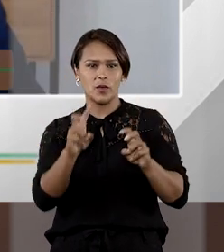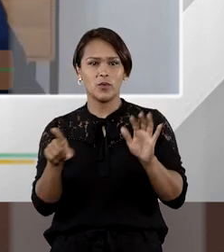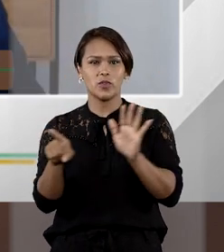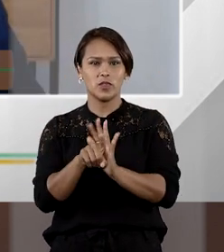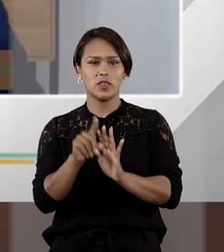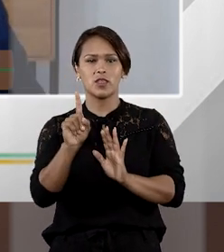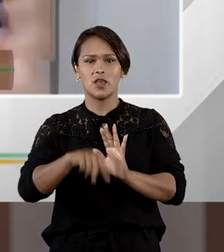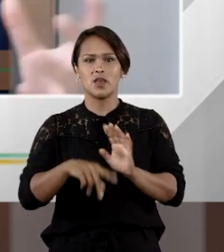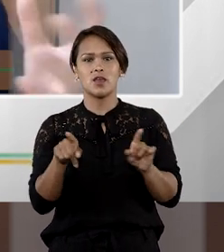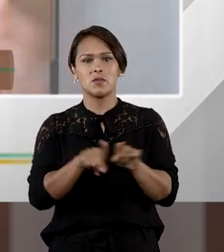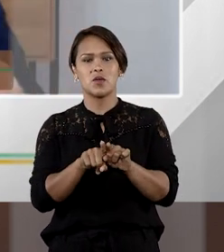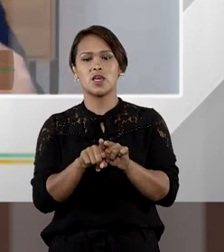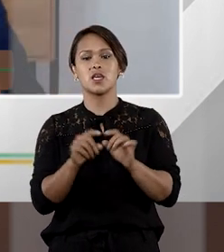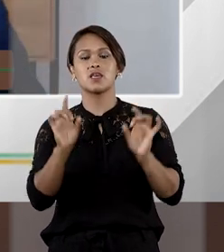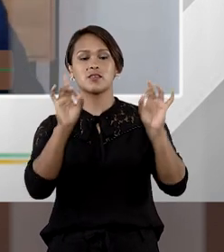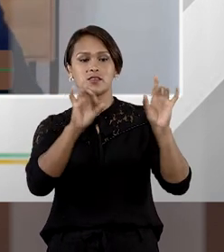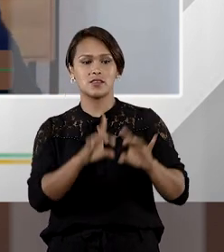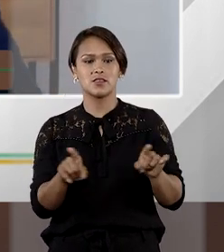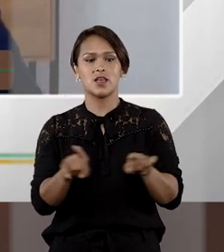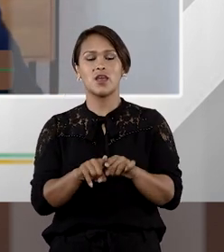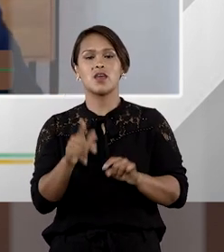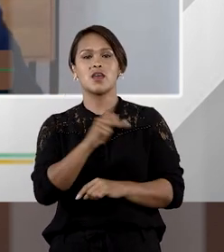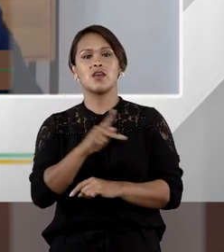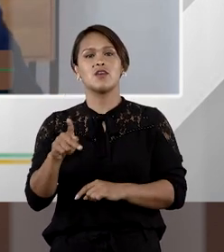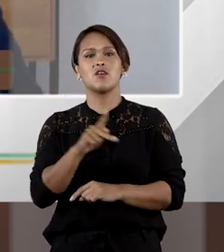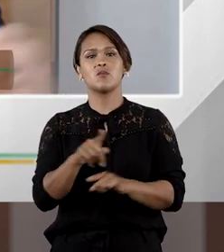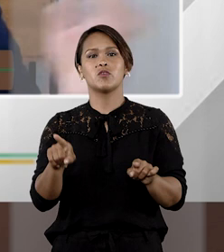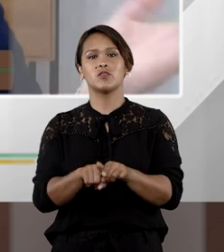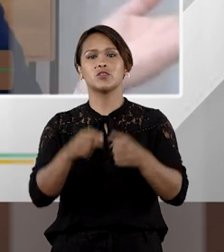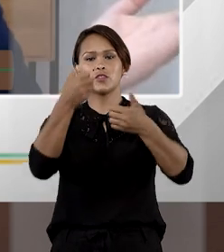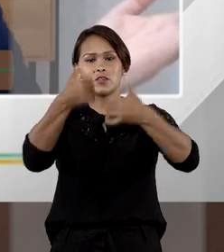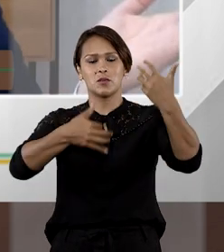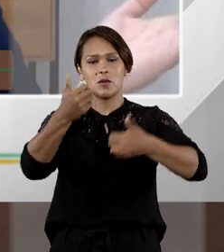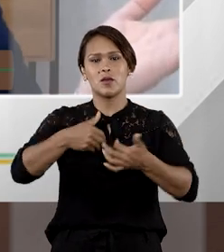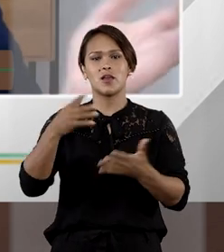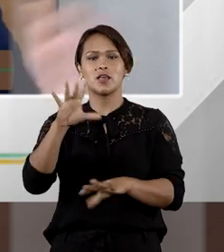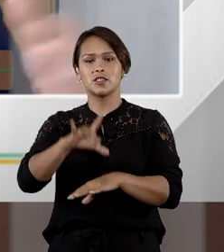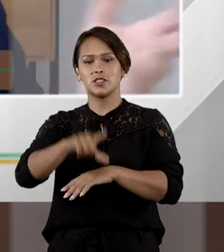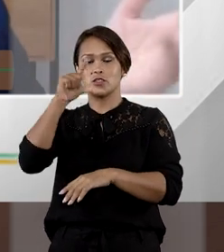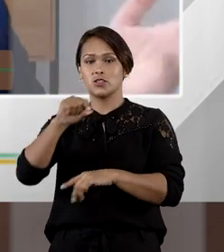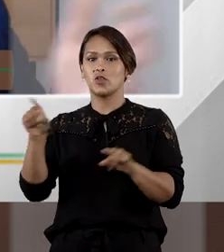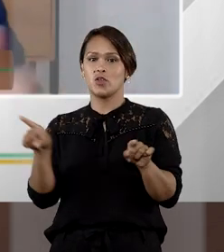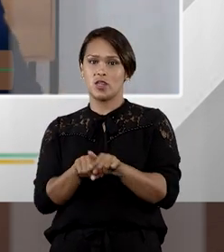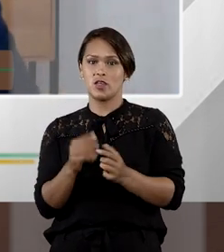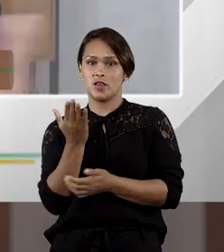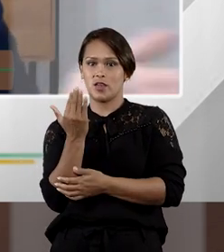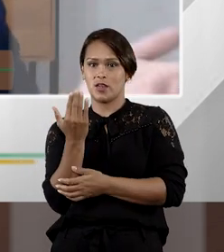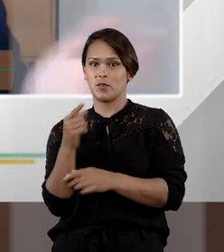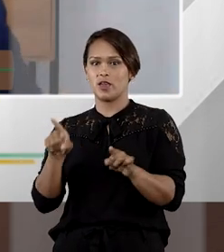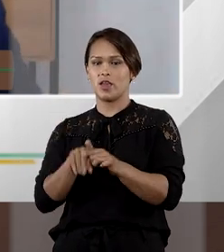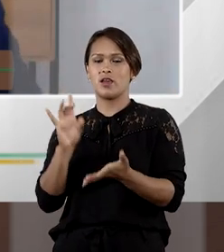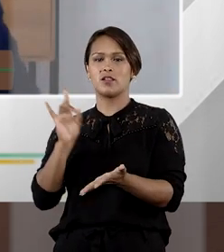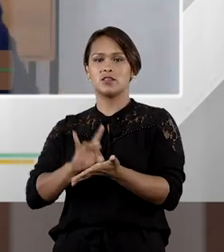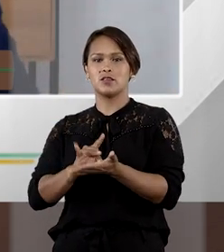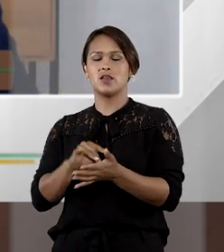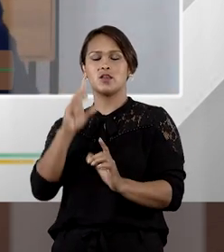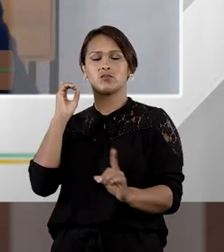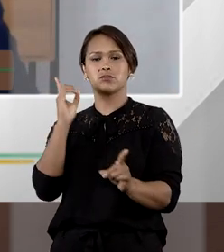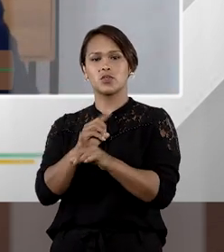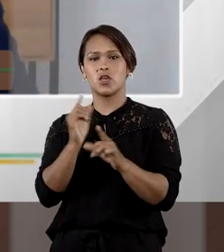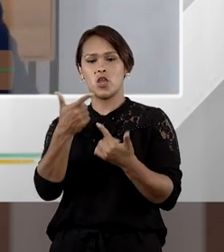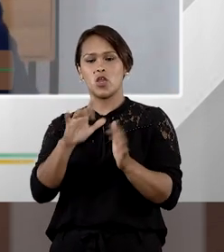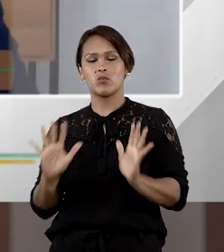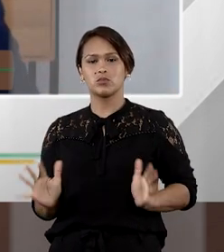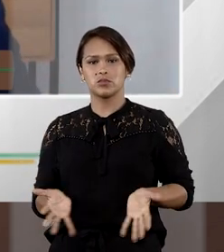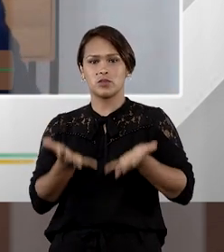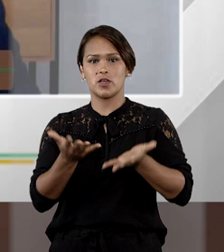Nancy se destaca. Eu e a professora Giselda, que participamos, escolhemos o tema de alimentos, porque ela realmente tem